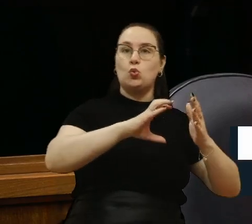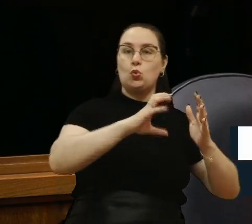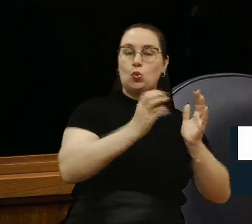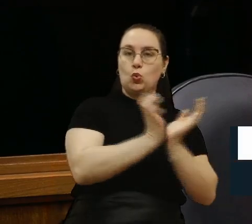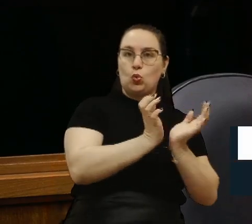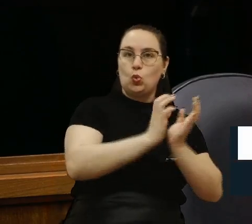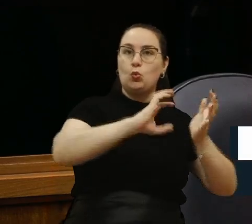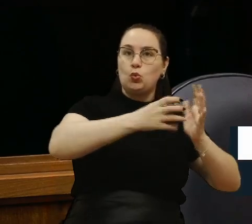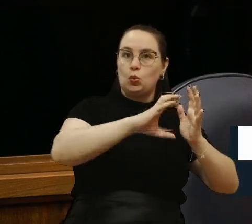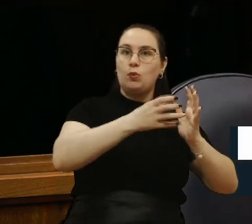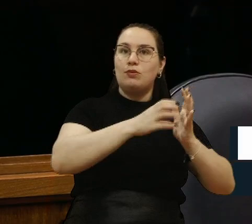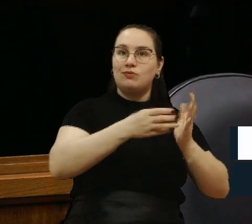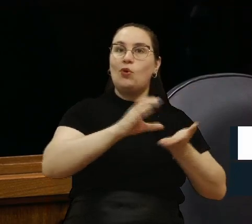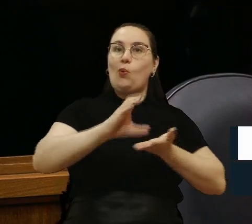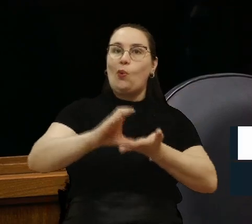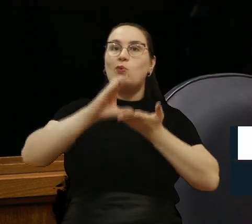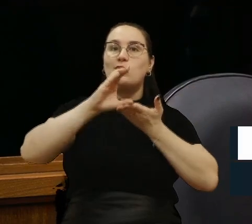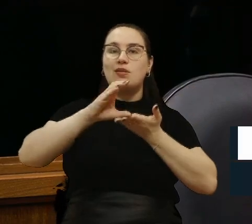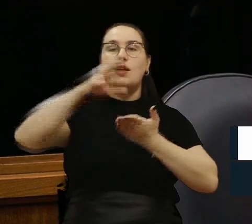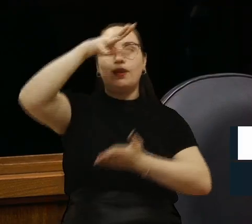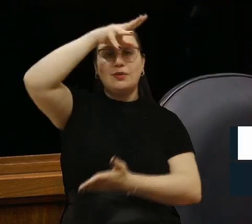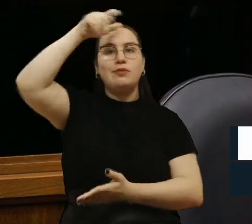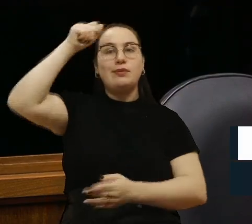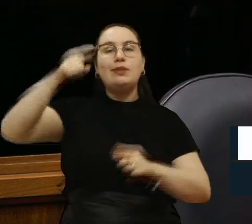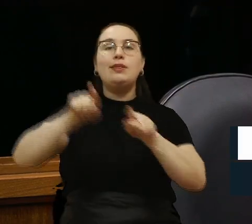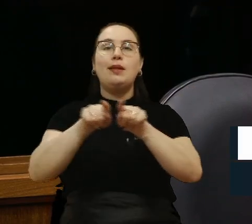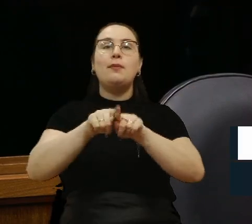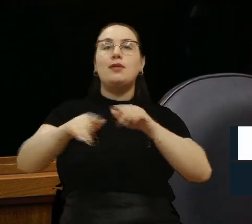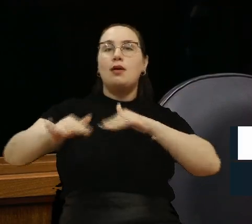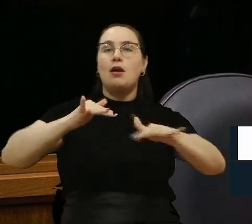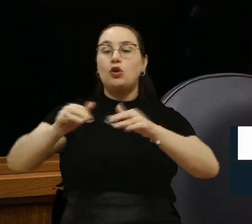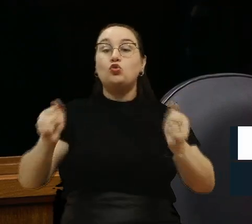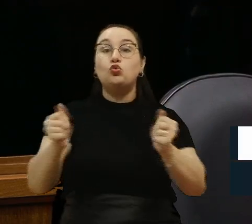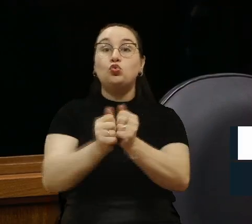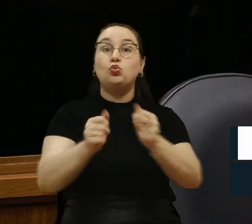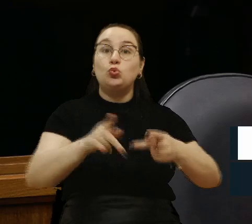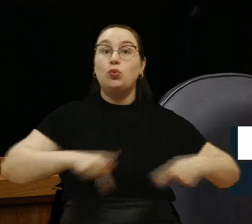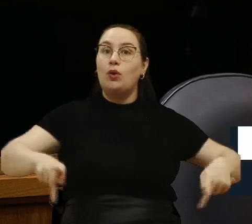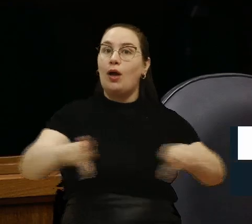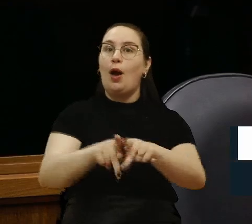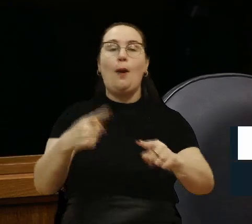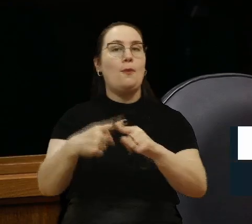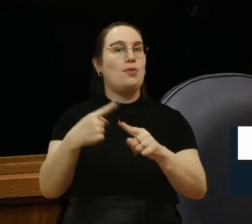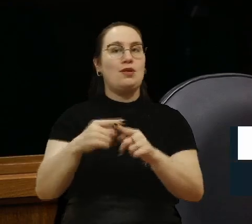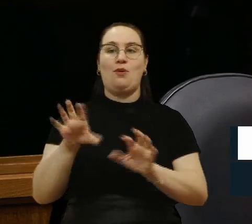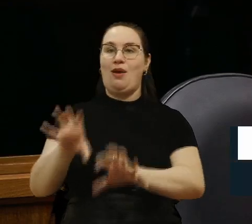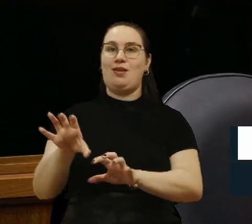tenho certeza que a comissão também vai estar se mobilizando junto com a população, porque não é dessa forma